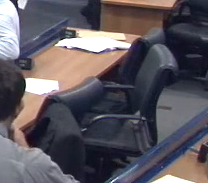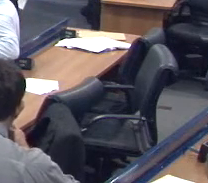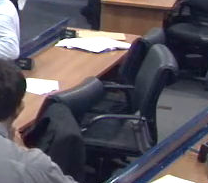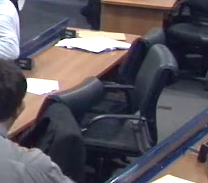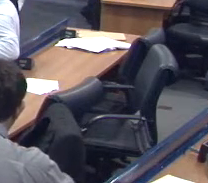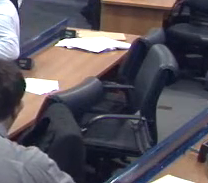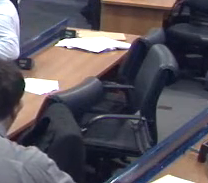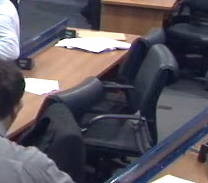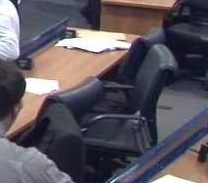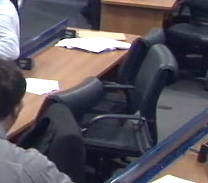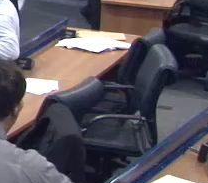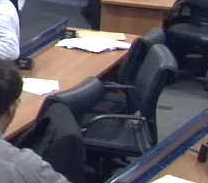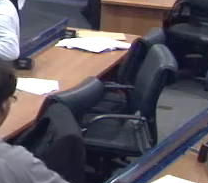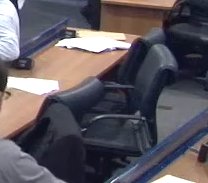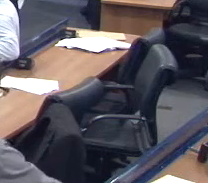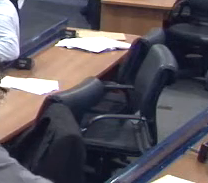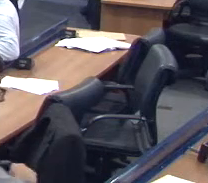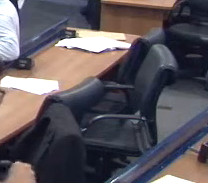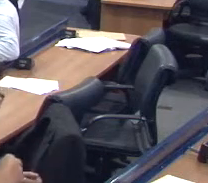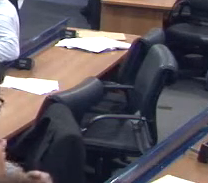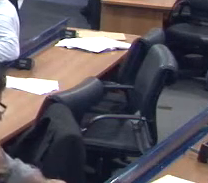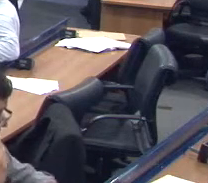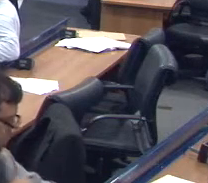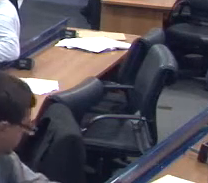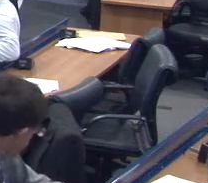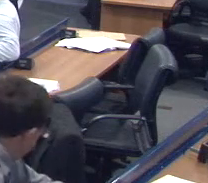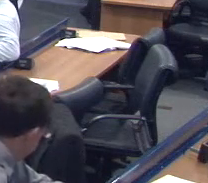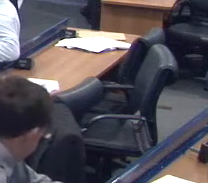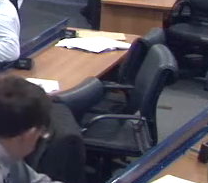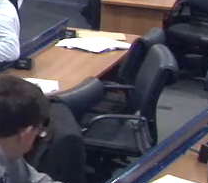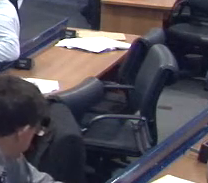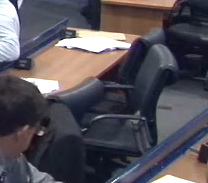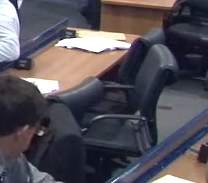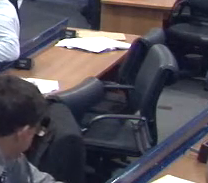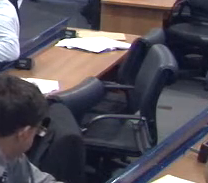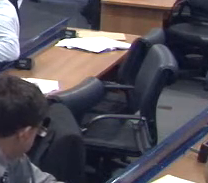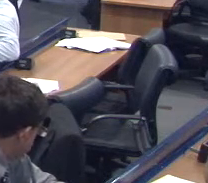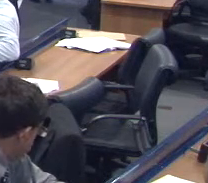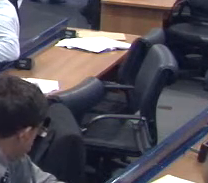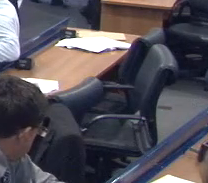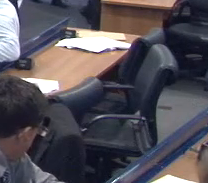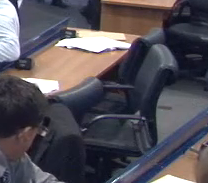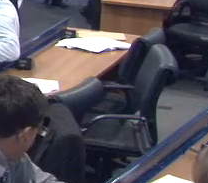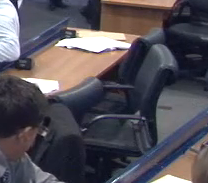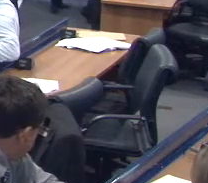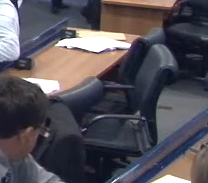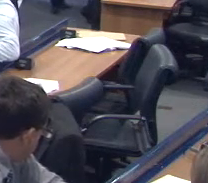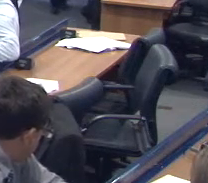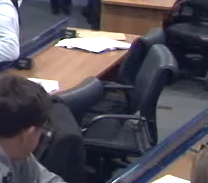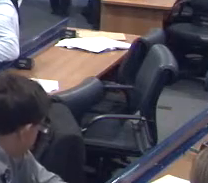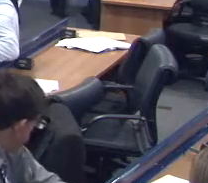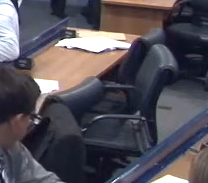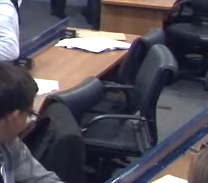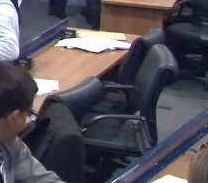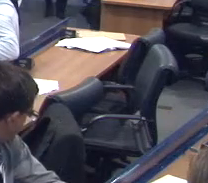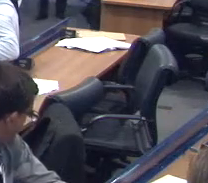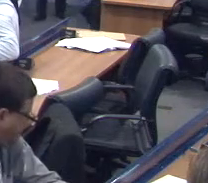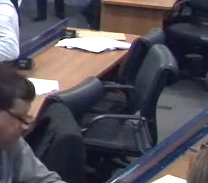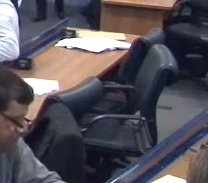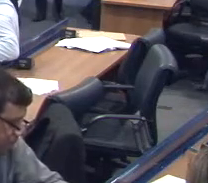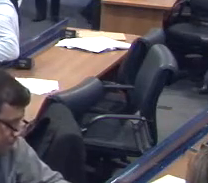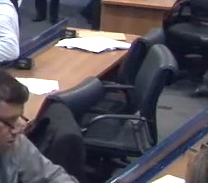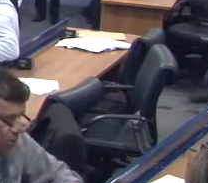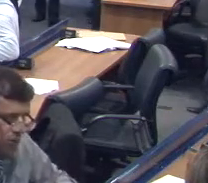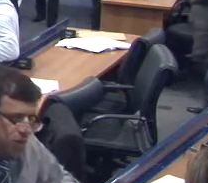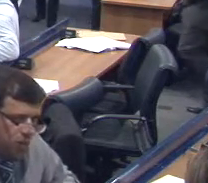o assunto e falando da votação contrária dele, entendeu? Do requerimento, da inclusão da emenda